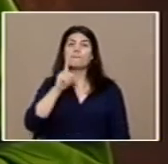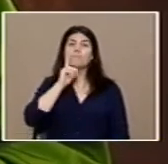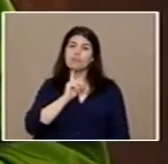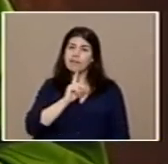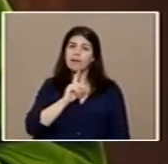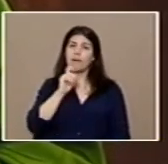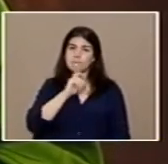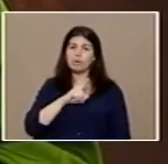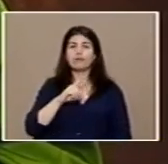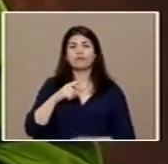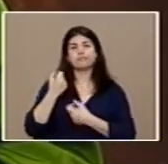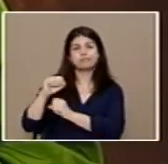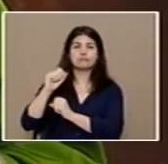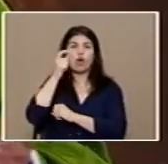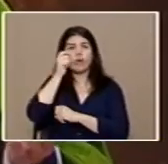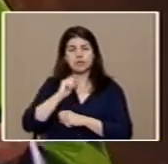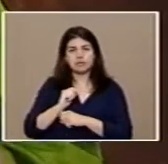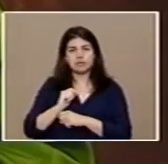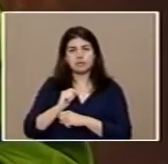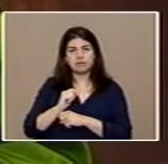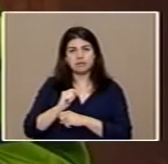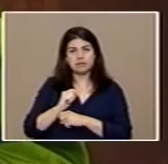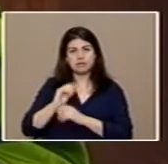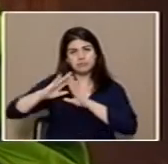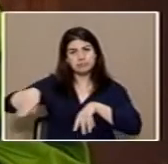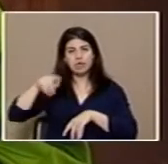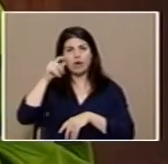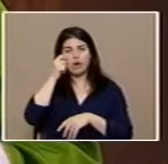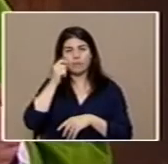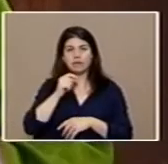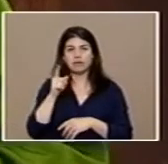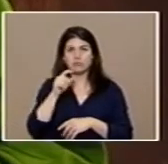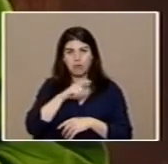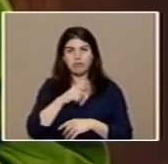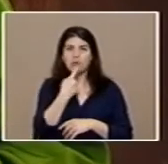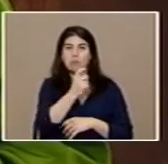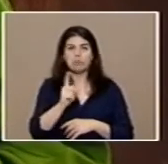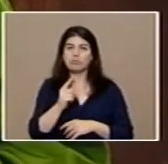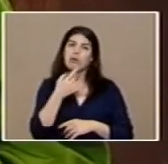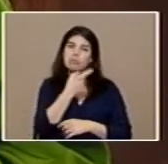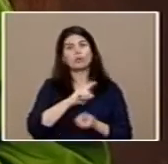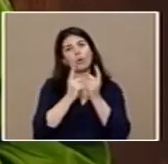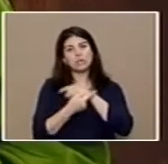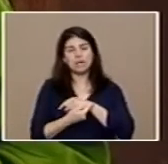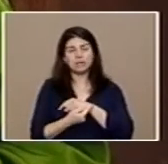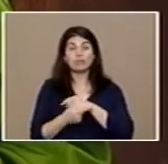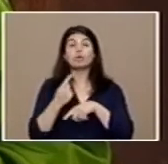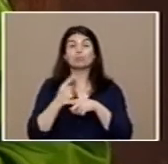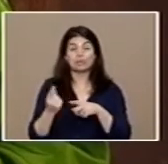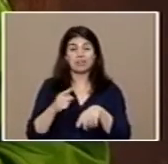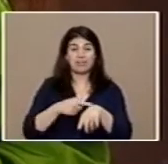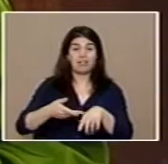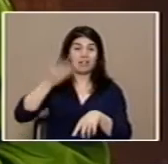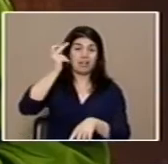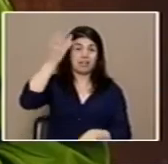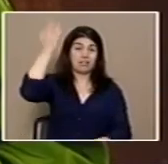homem é porque a mulher tinha poucos direitos ou quase nenhum daquele tempo Oi e